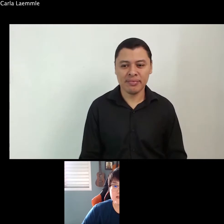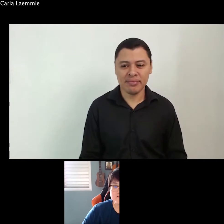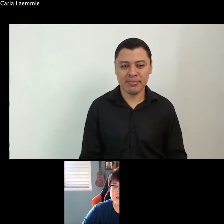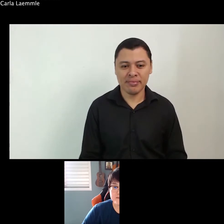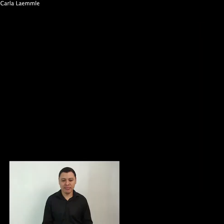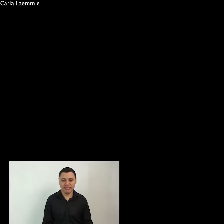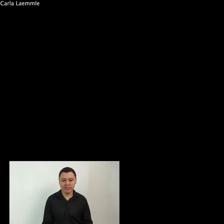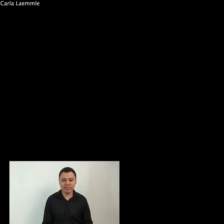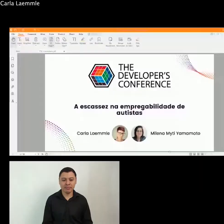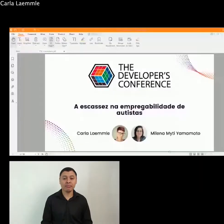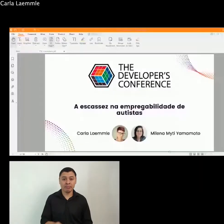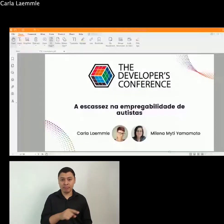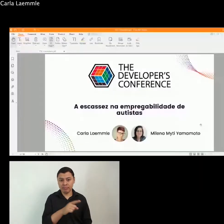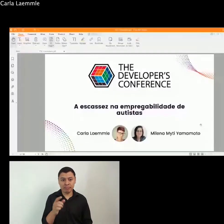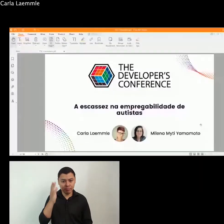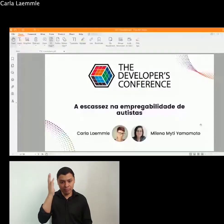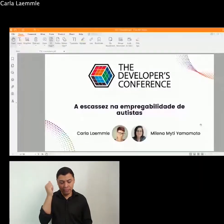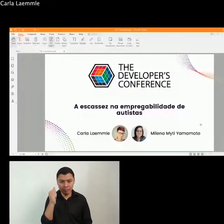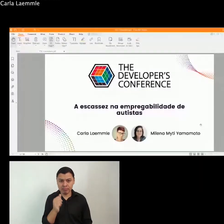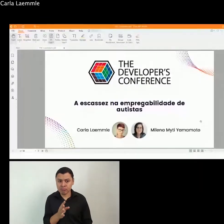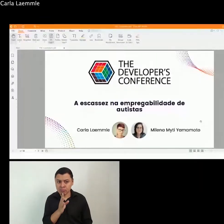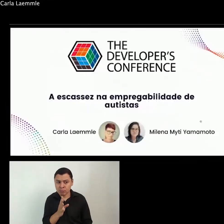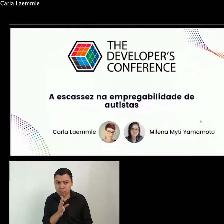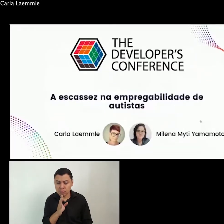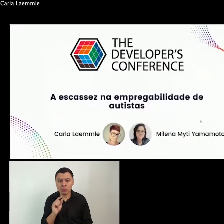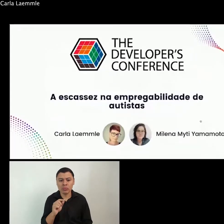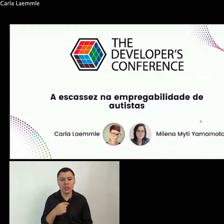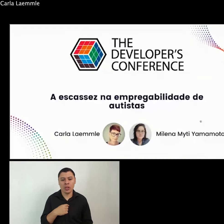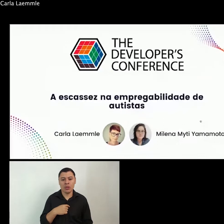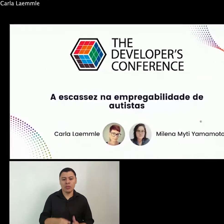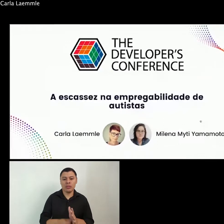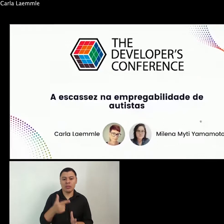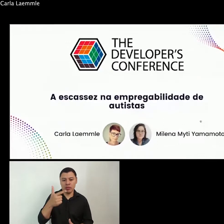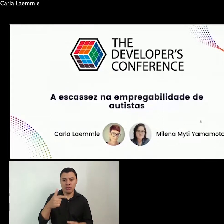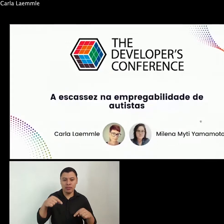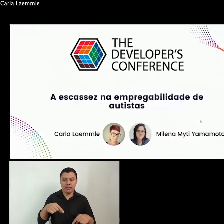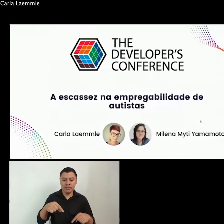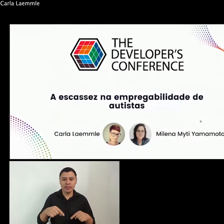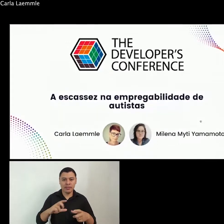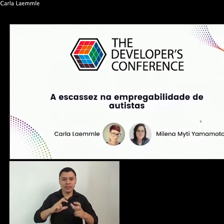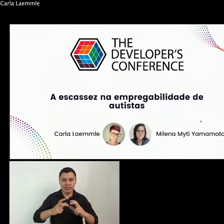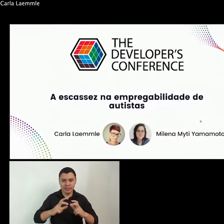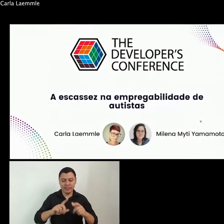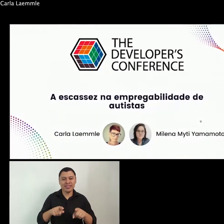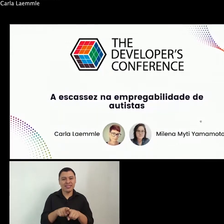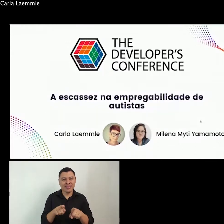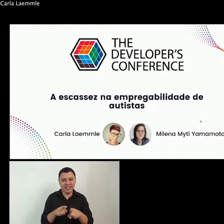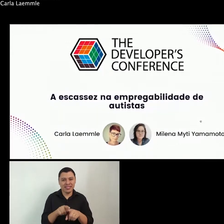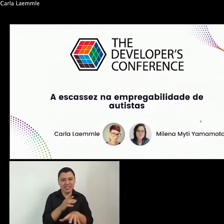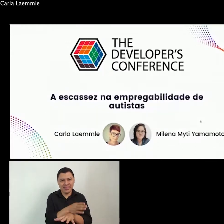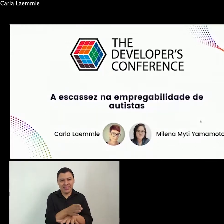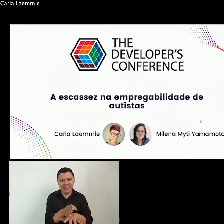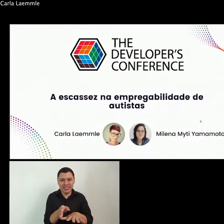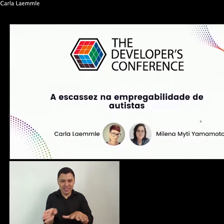Bom, para quem não sabe, é de fato essa minha segunda vez palestrando aqui no TDC, também na trilha de inclusão